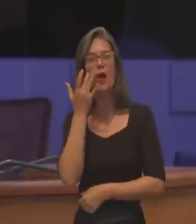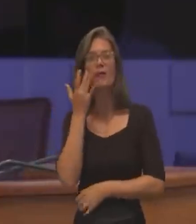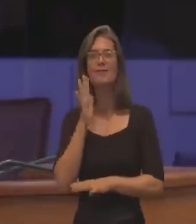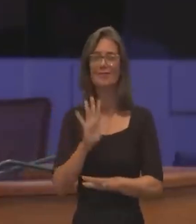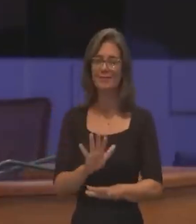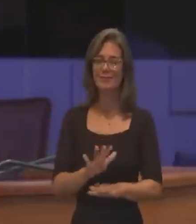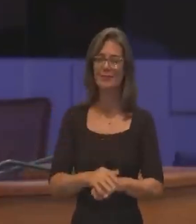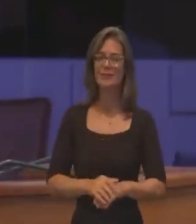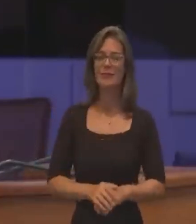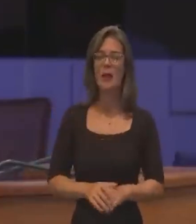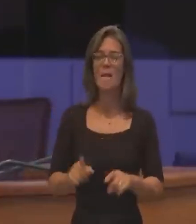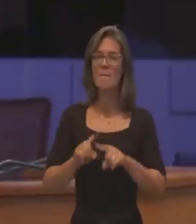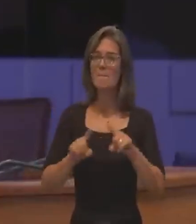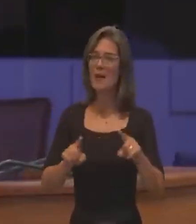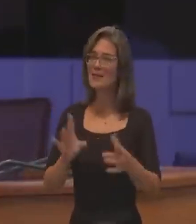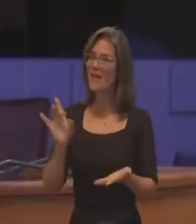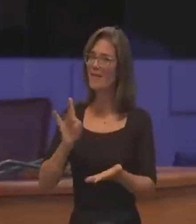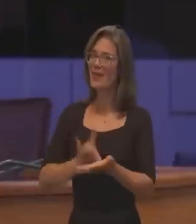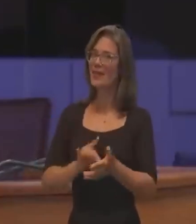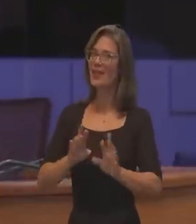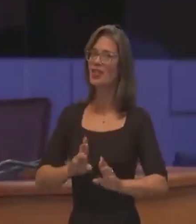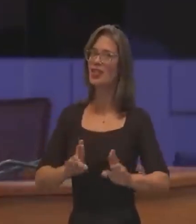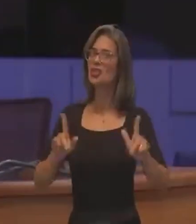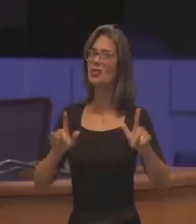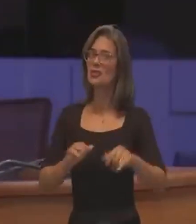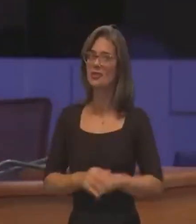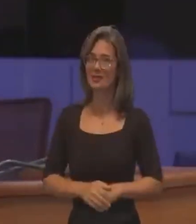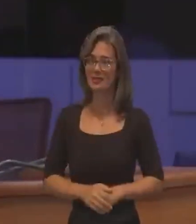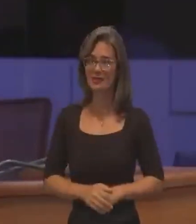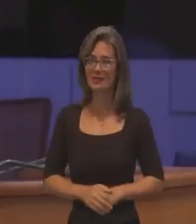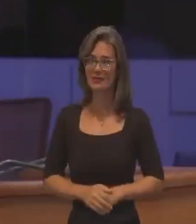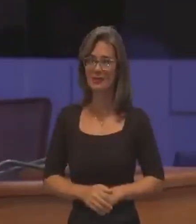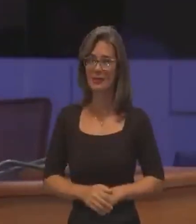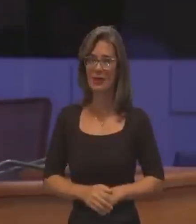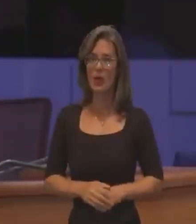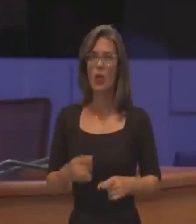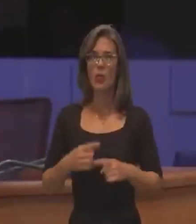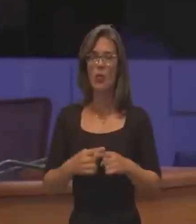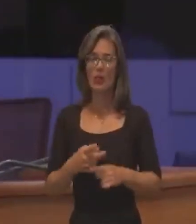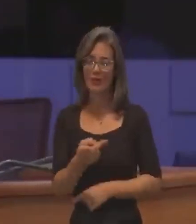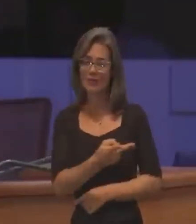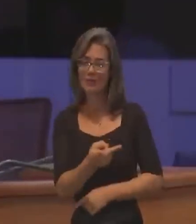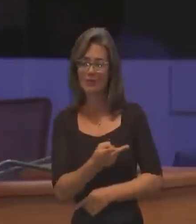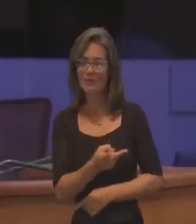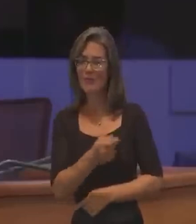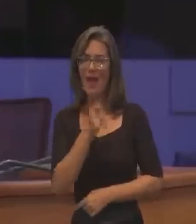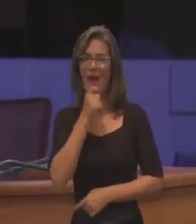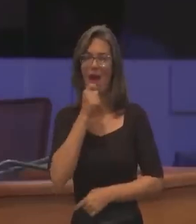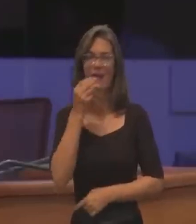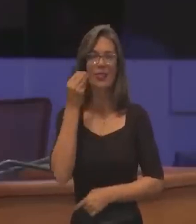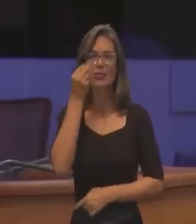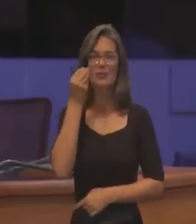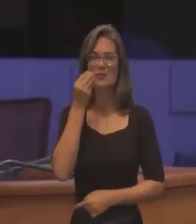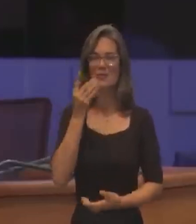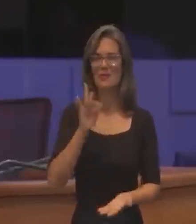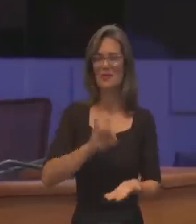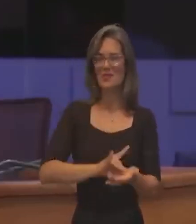mas não falarão da verdade porque não falam daquilo que elas estão experimentando.